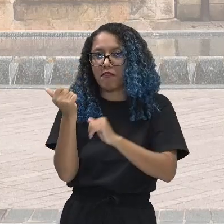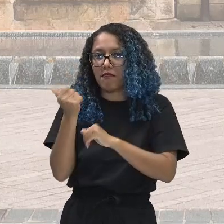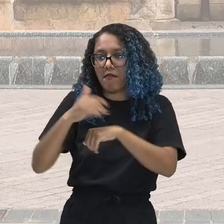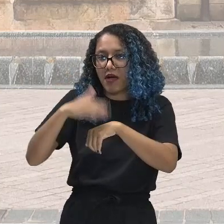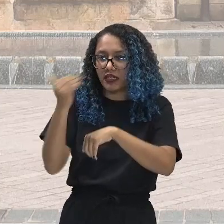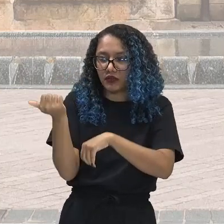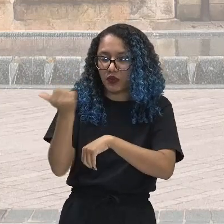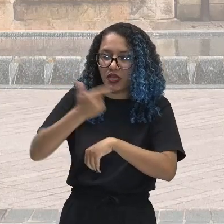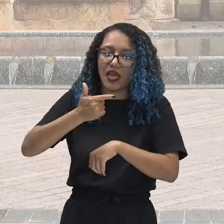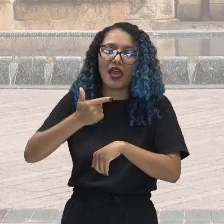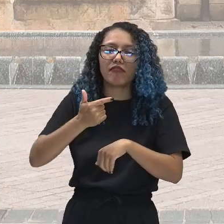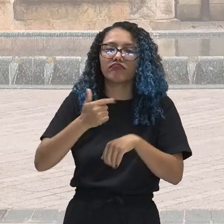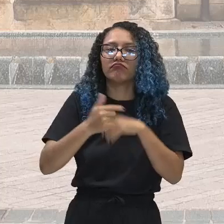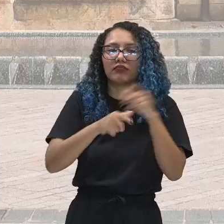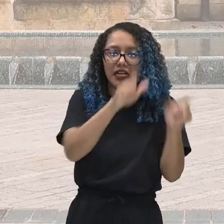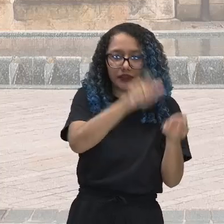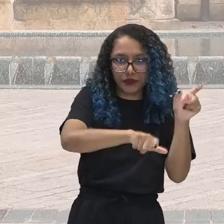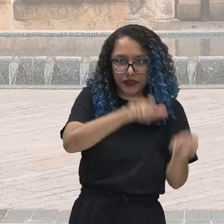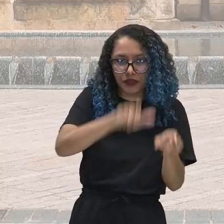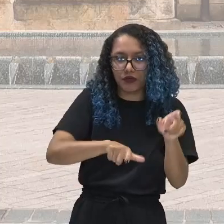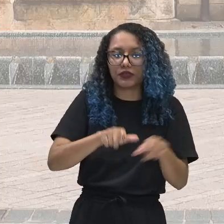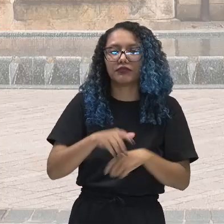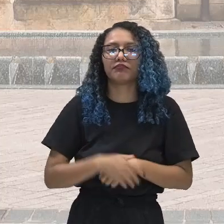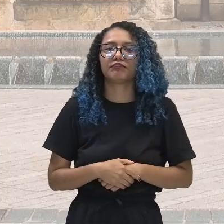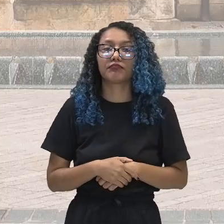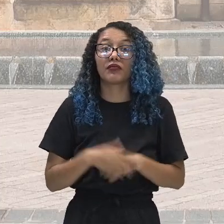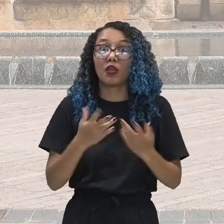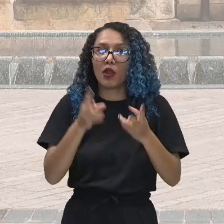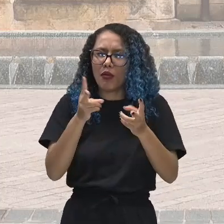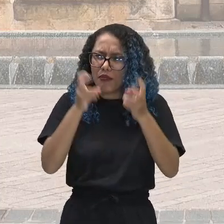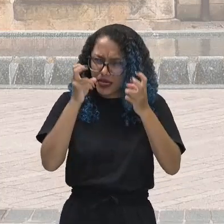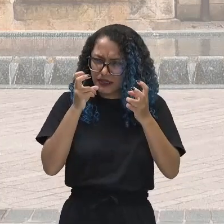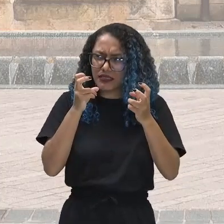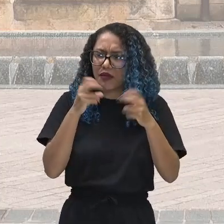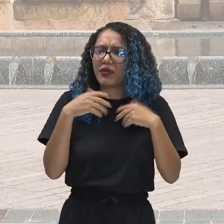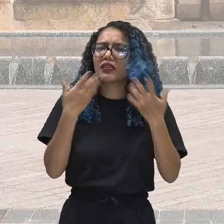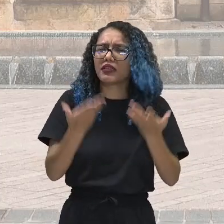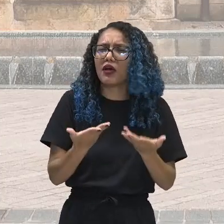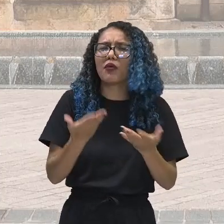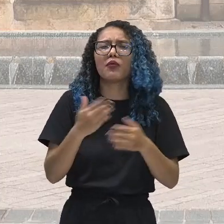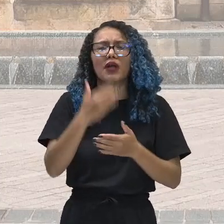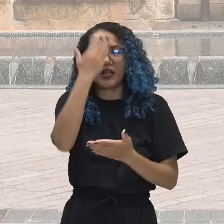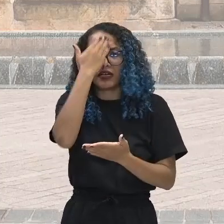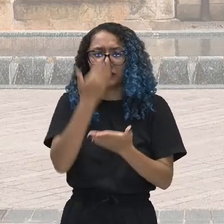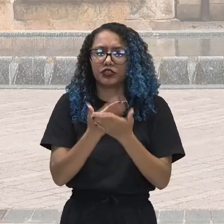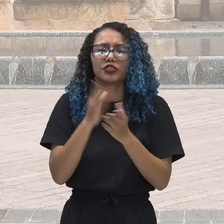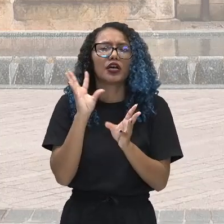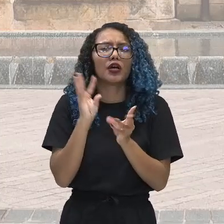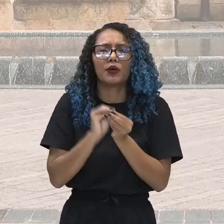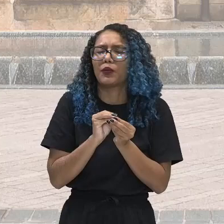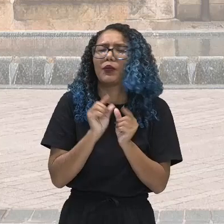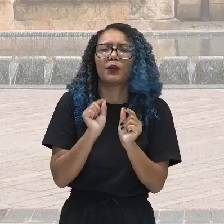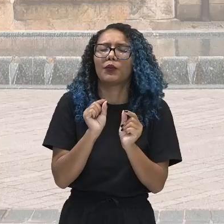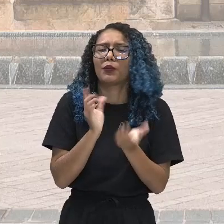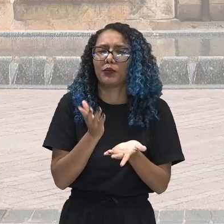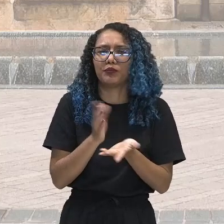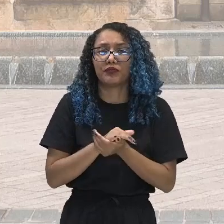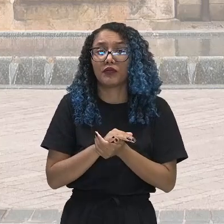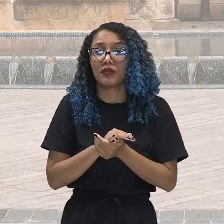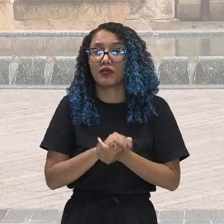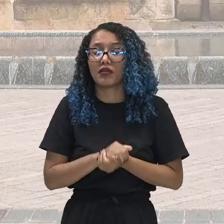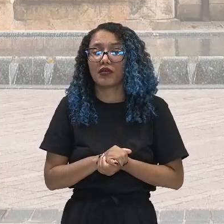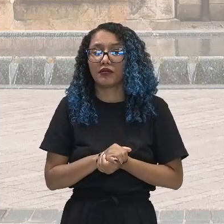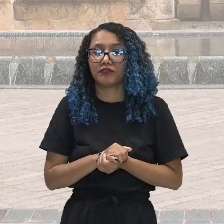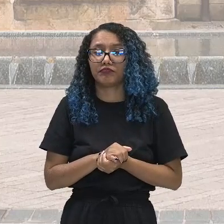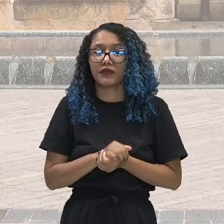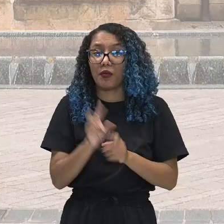chega a essa conclusão, ele vai entender, ele vai compreender, de acordo com a sua concepção, que a